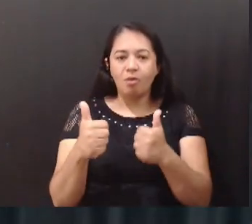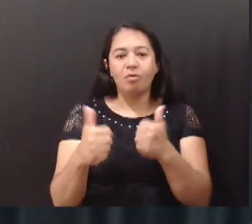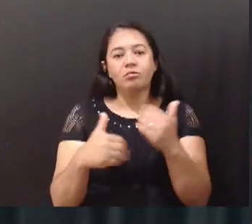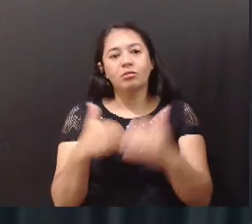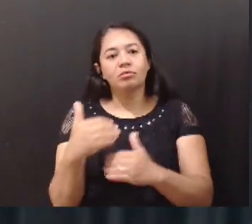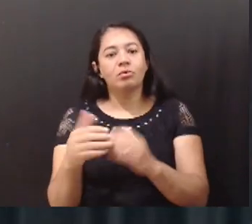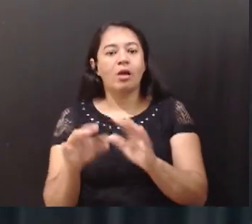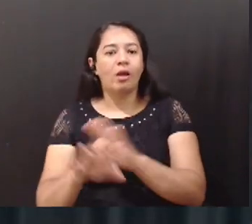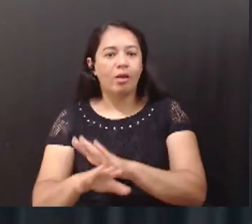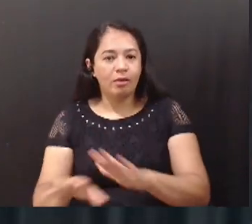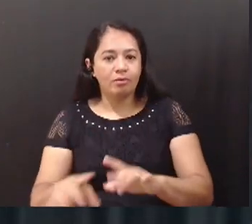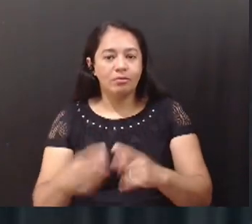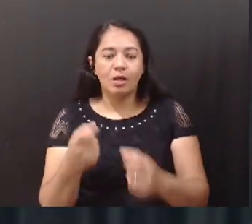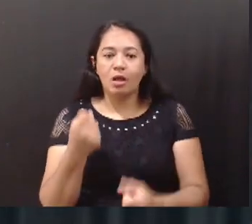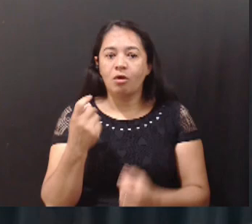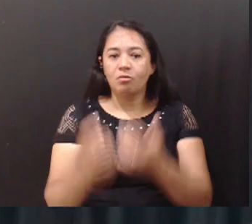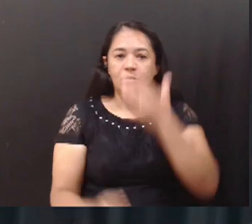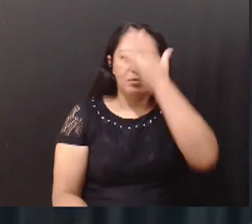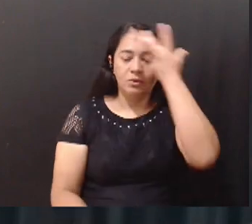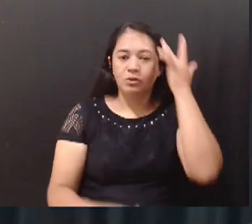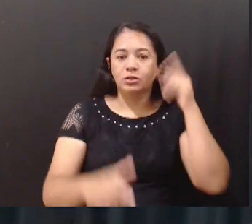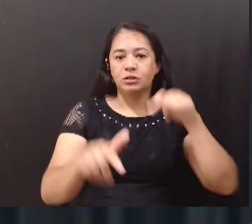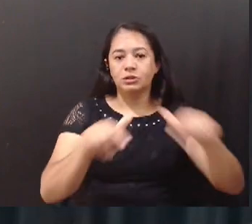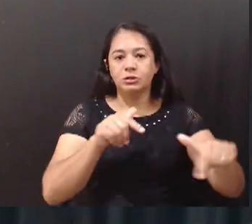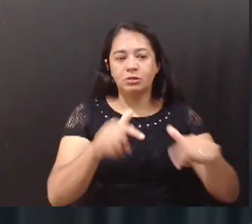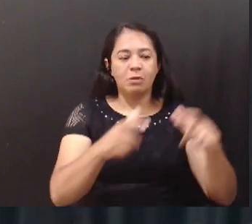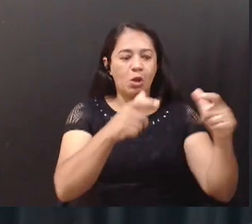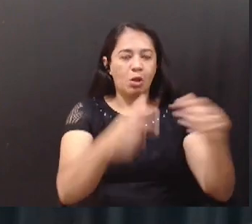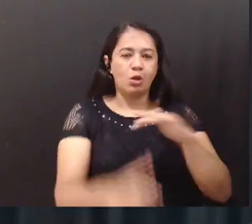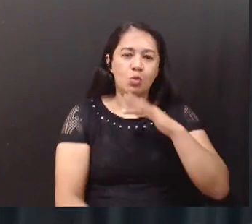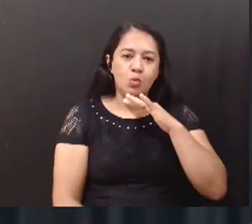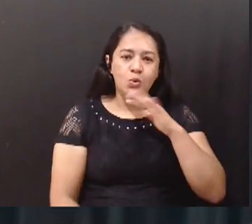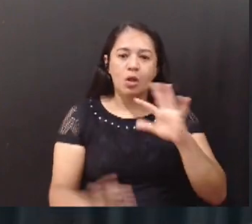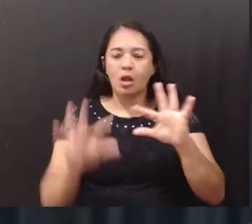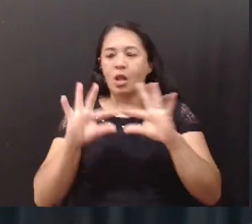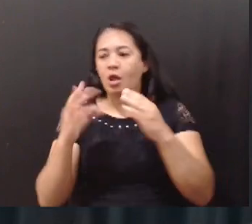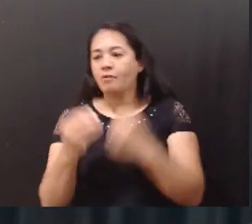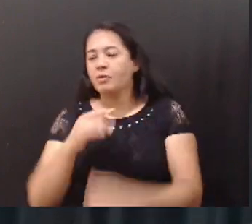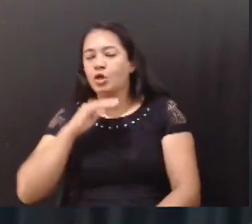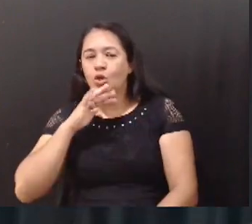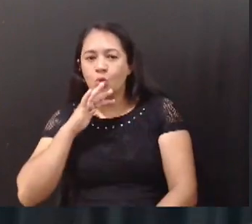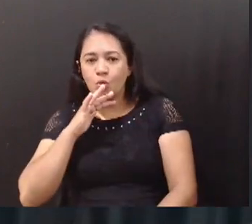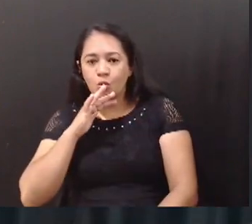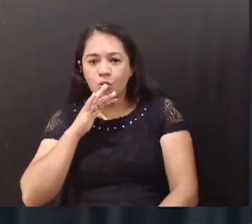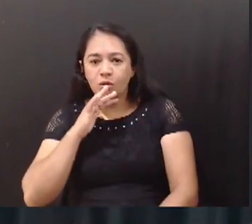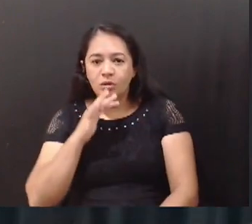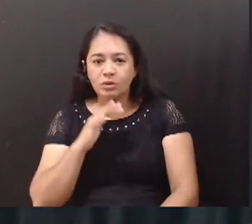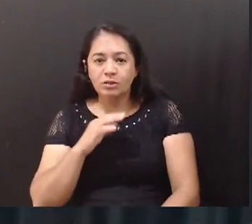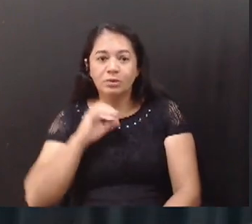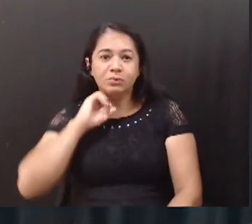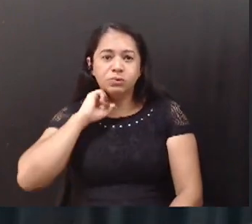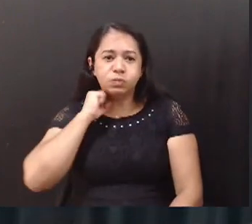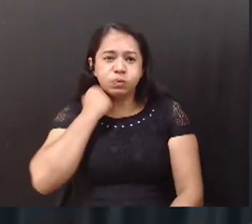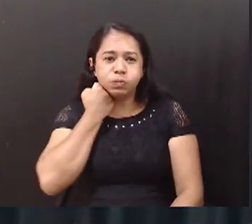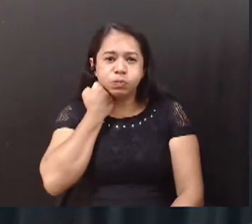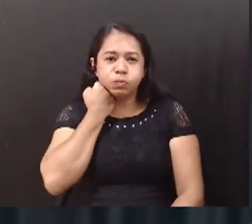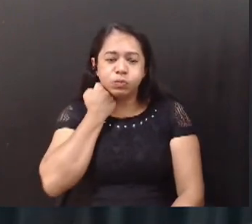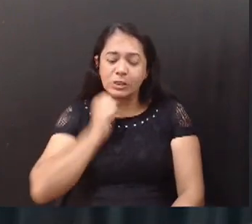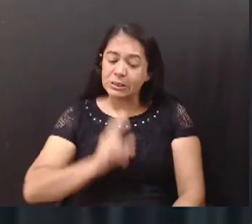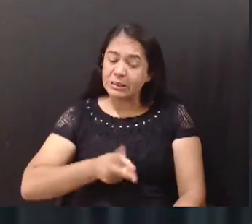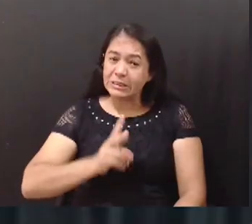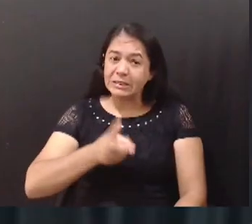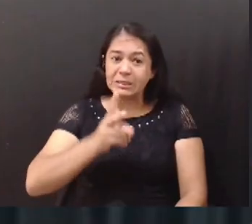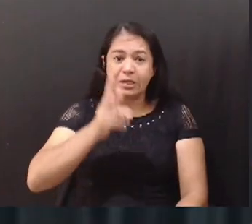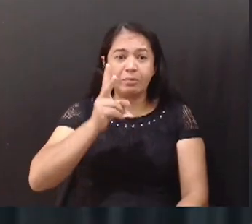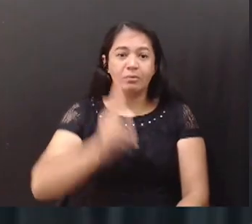tem gente que trabalha em ambientes muito ruins, que vive em famílias muito ruins, que fica com o estresse ativado o tempo inteiro. Todo. Então, é um